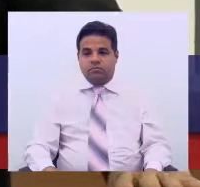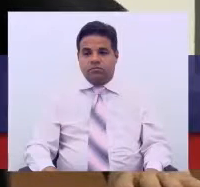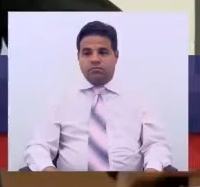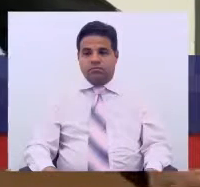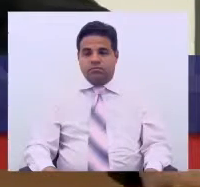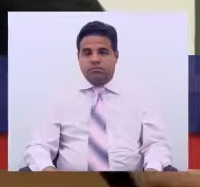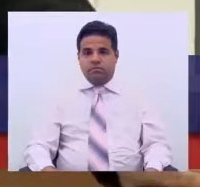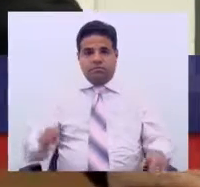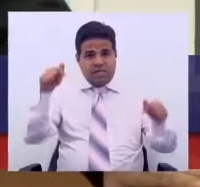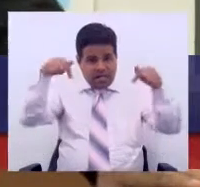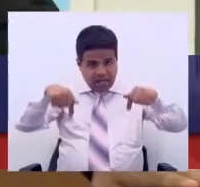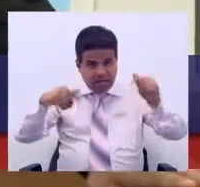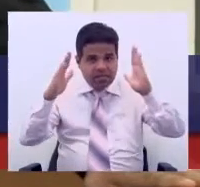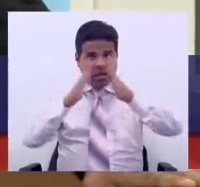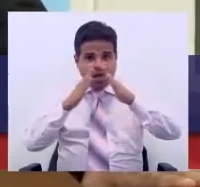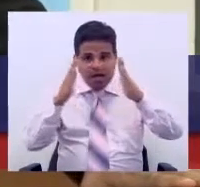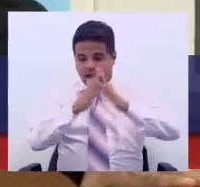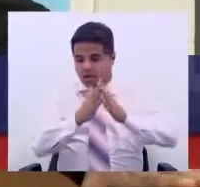Porque esta casa